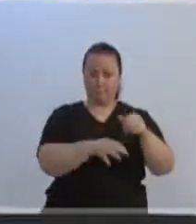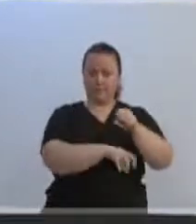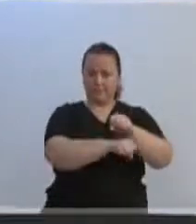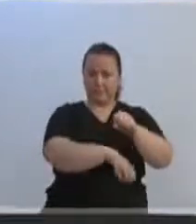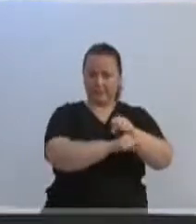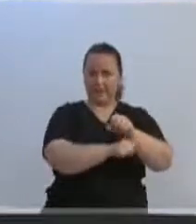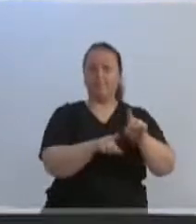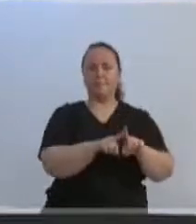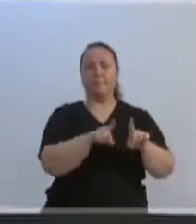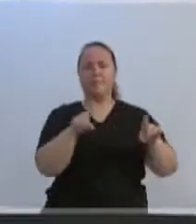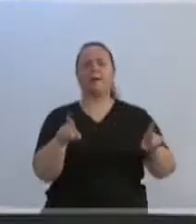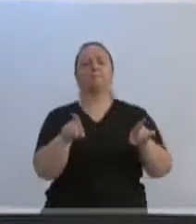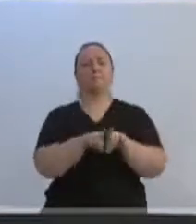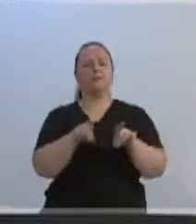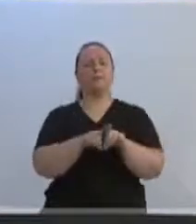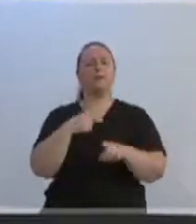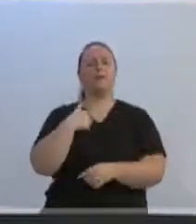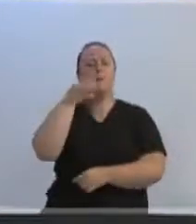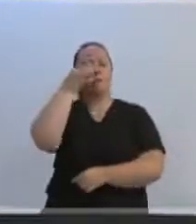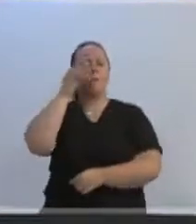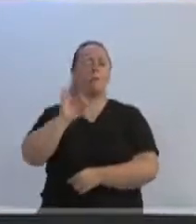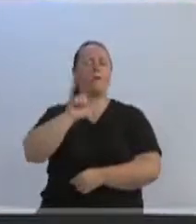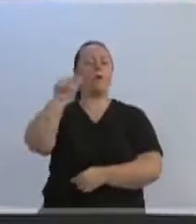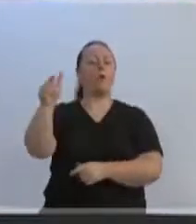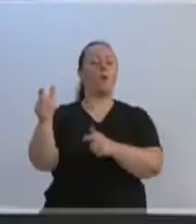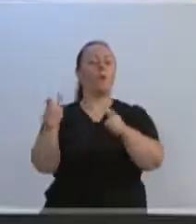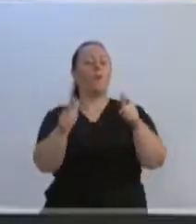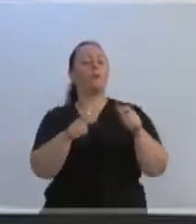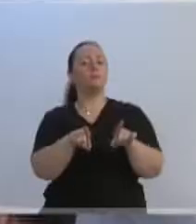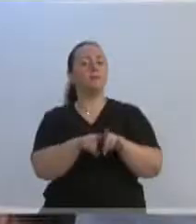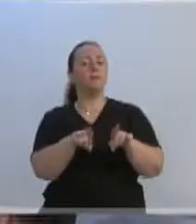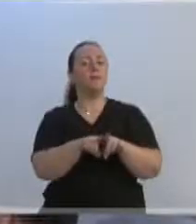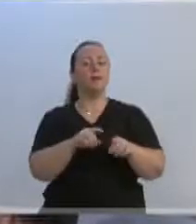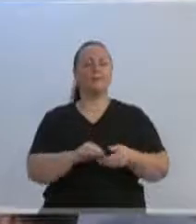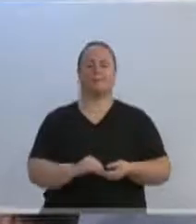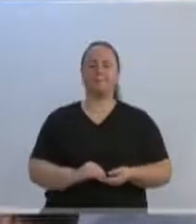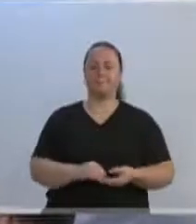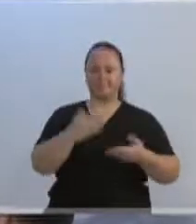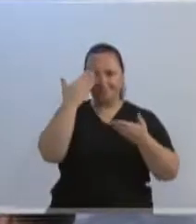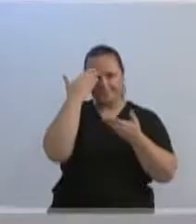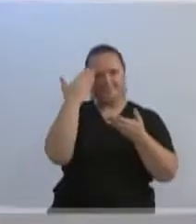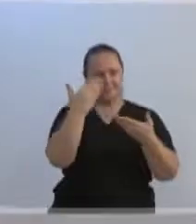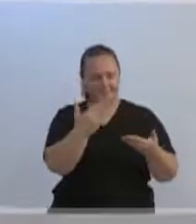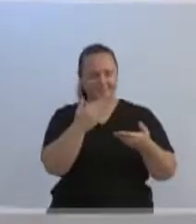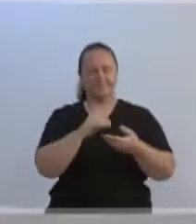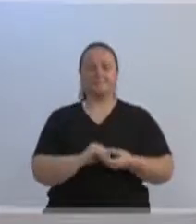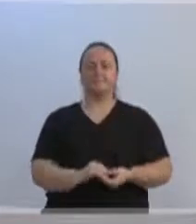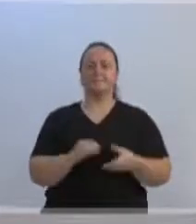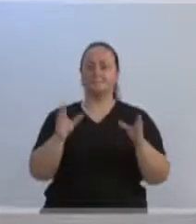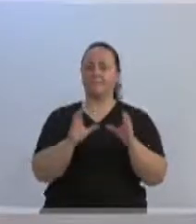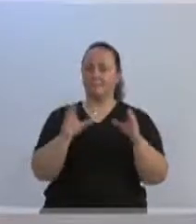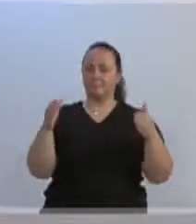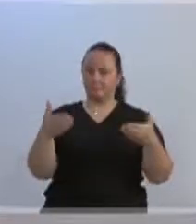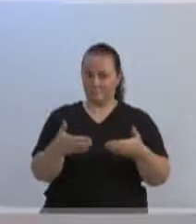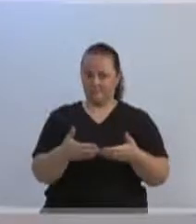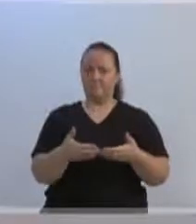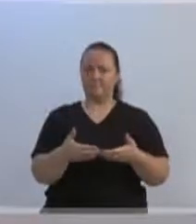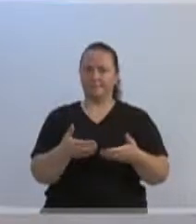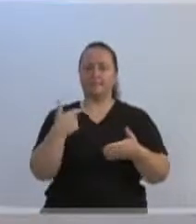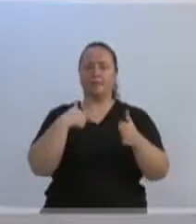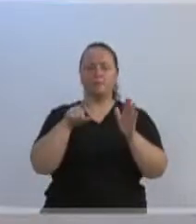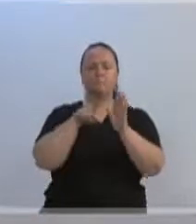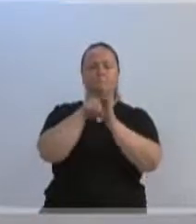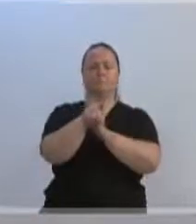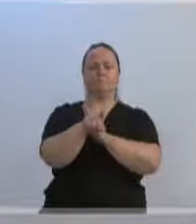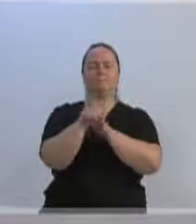lá mas também estou de olho nas outras secretarias obrigado vereador eu aqui falando dessas inúmeras comunidades é perguntei ou